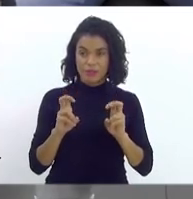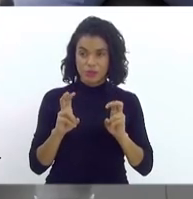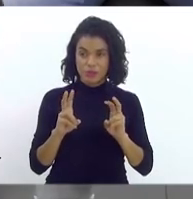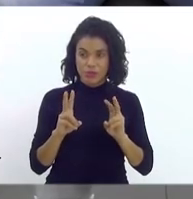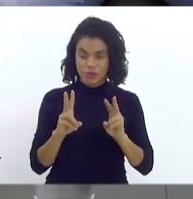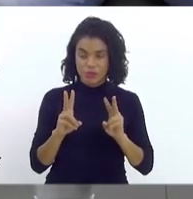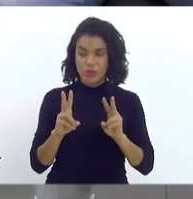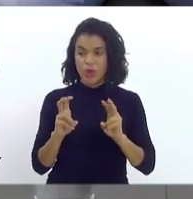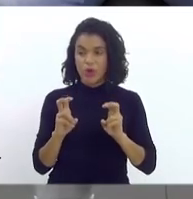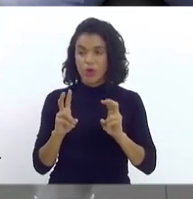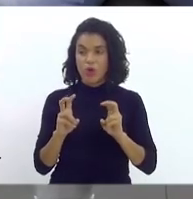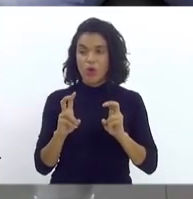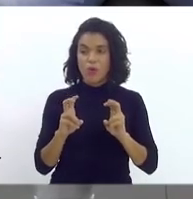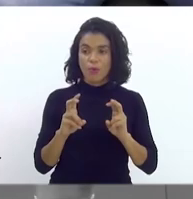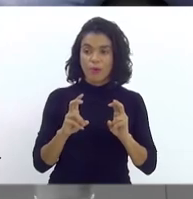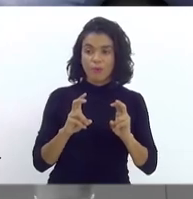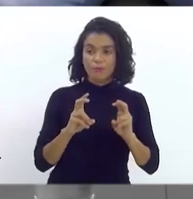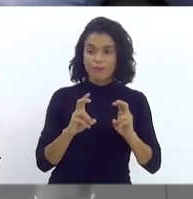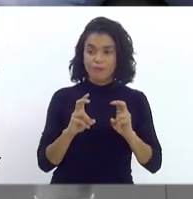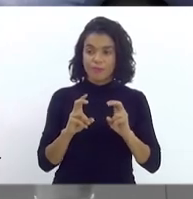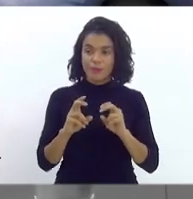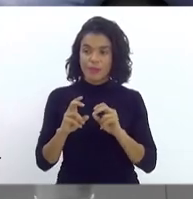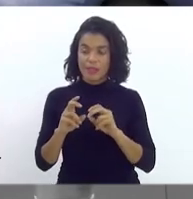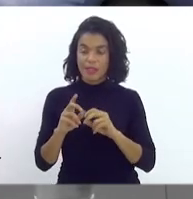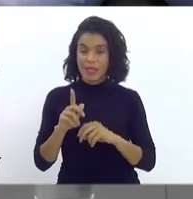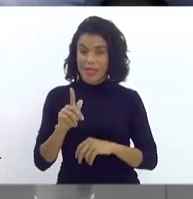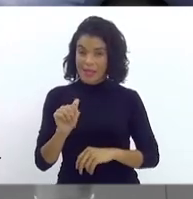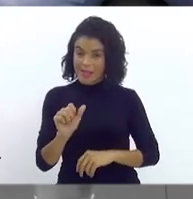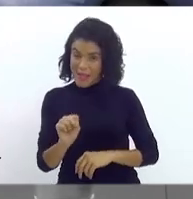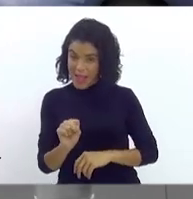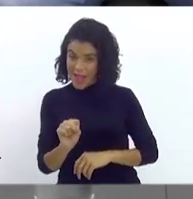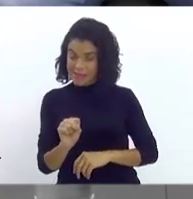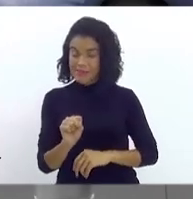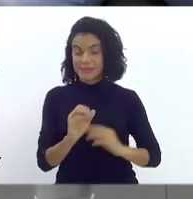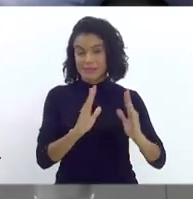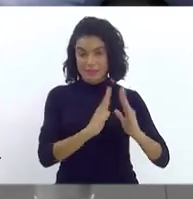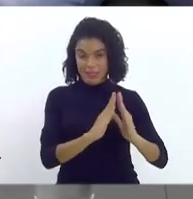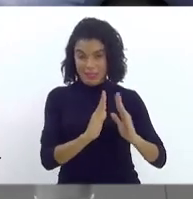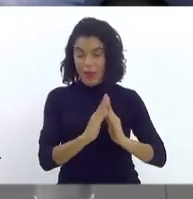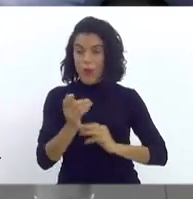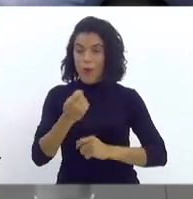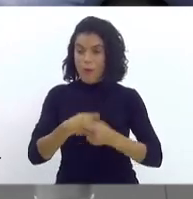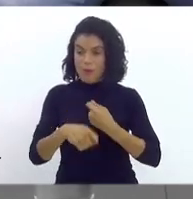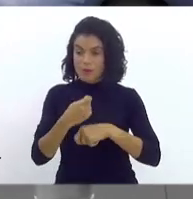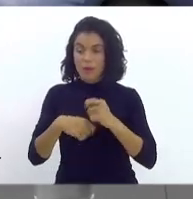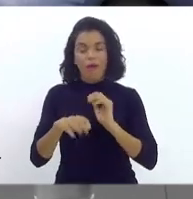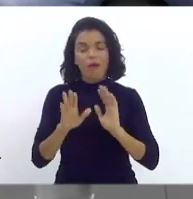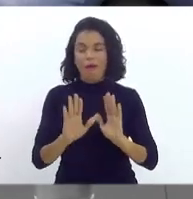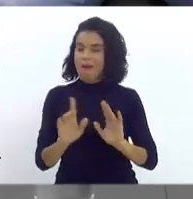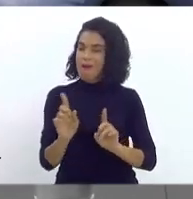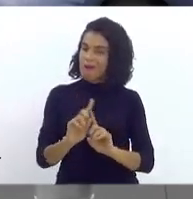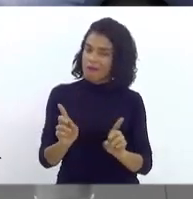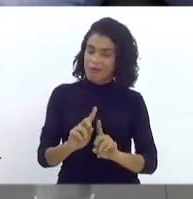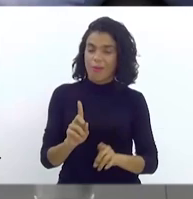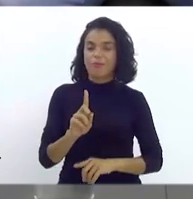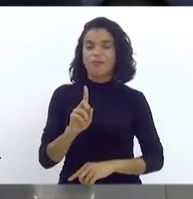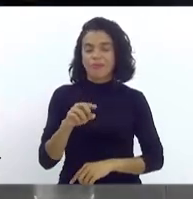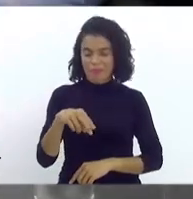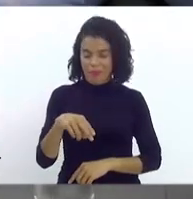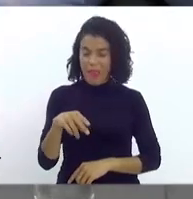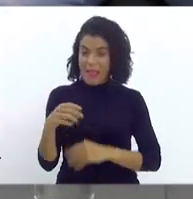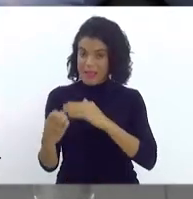ao fornecimento de gás residencial e comercial, aí não. Aí a Naturgy nos procura,